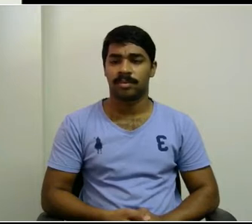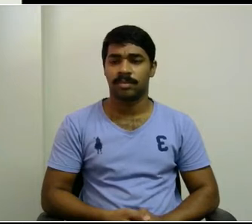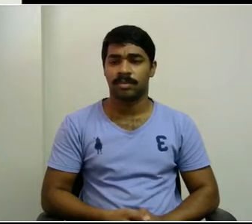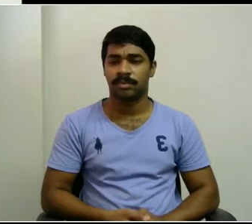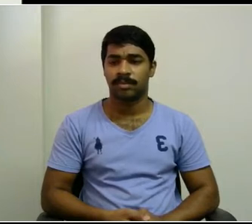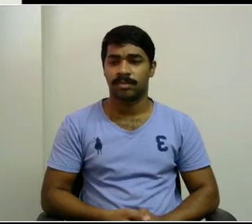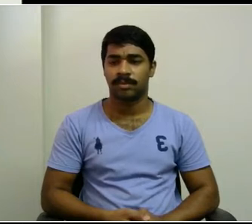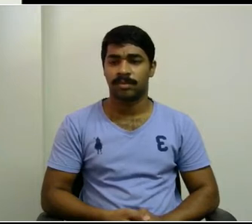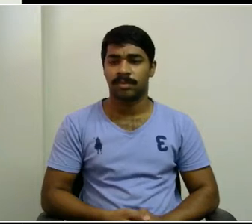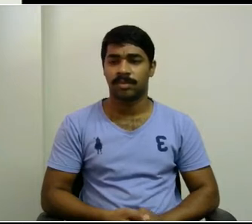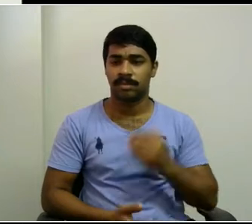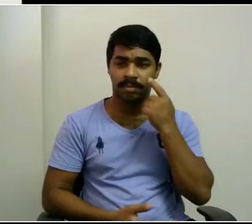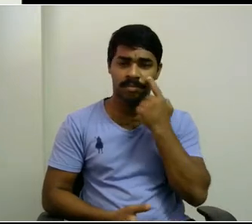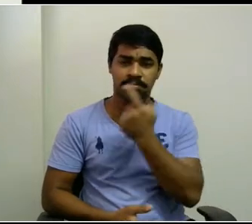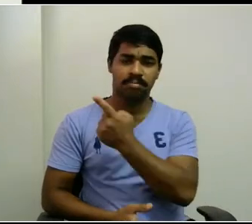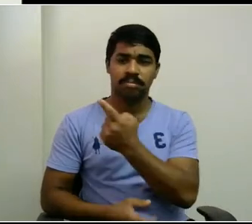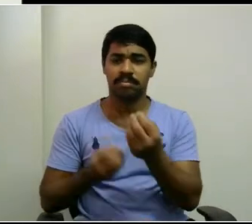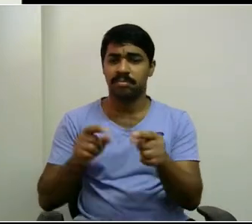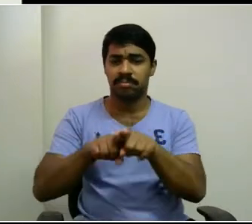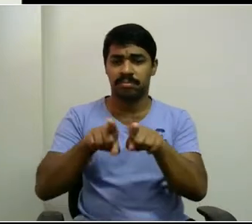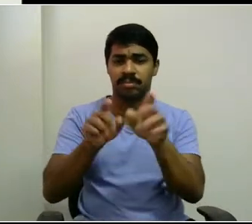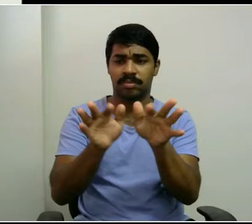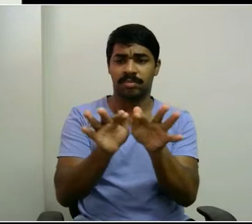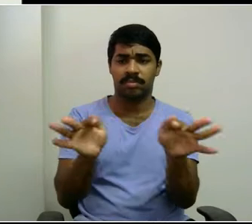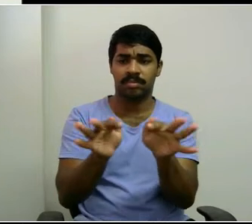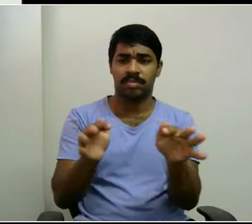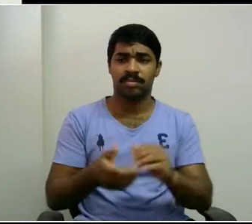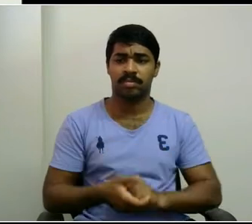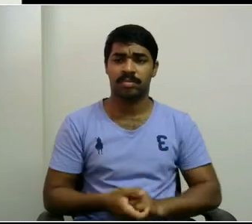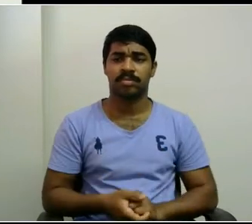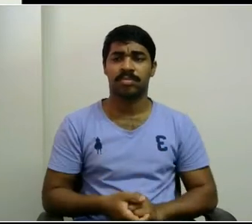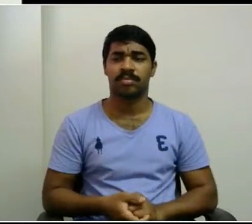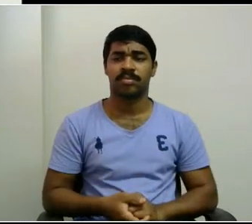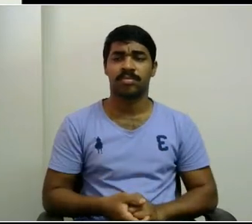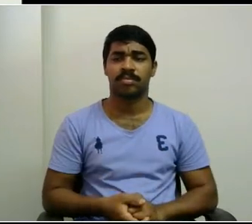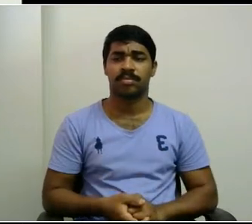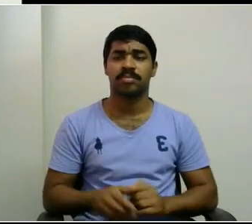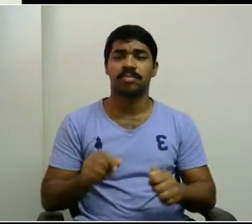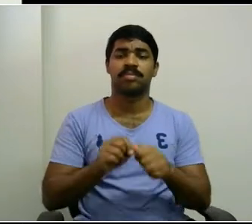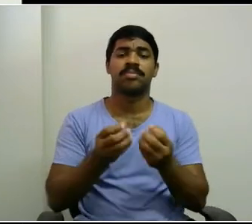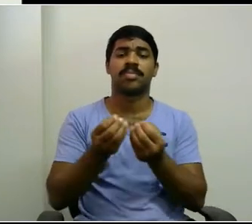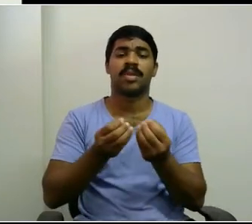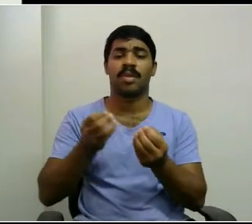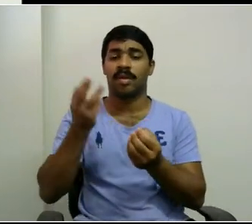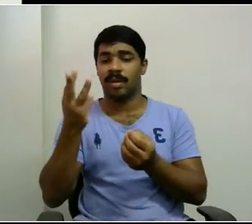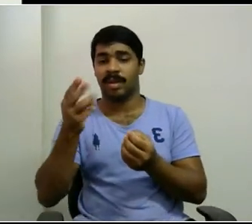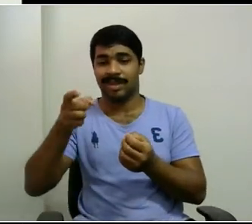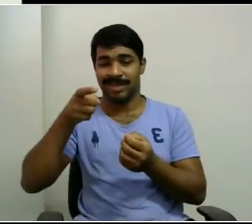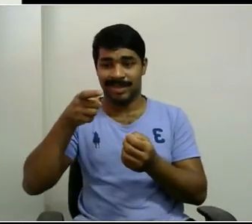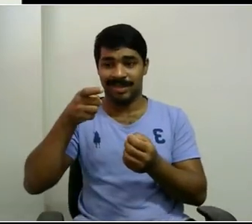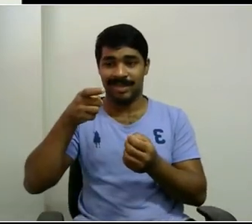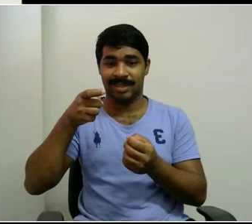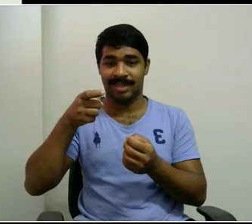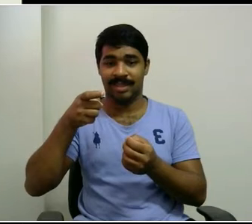X, 3x é maior que 3, né? Isso aqui é bem simples, ó. 3x é maior que 3. O 3 está multiplicando, eu